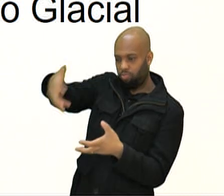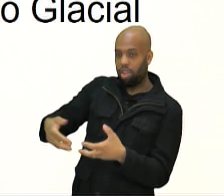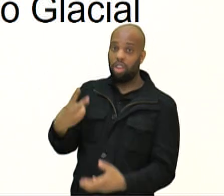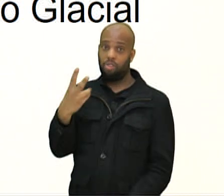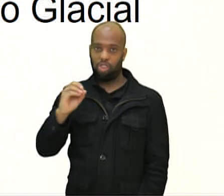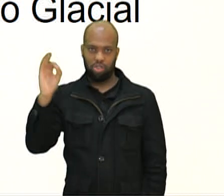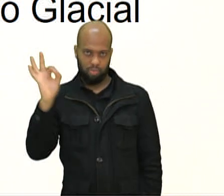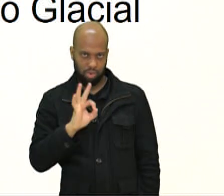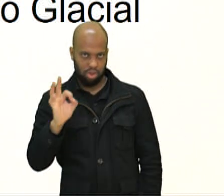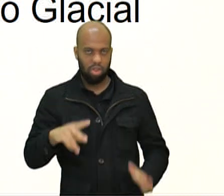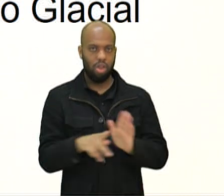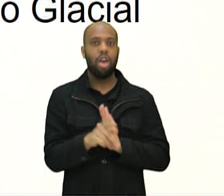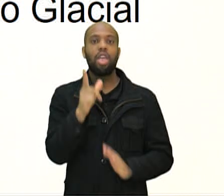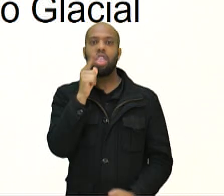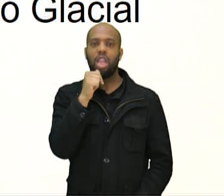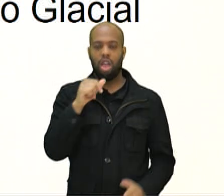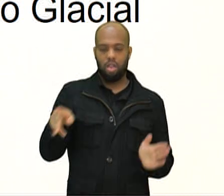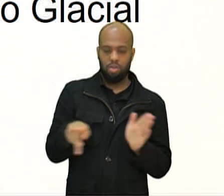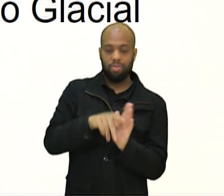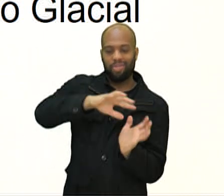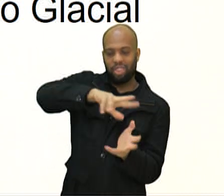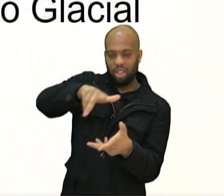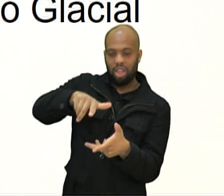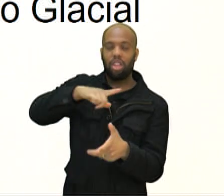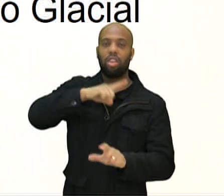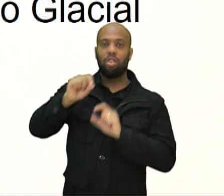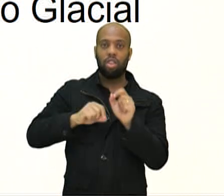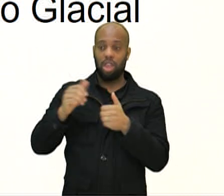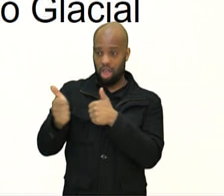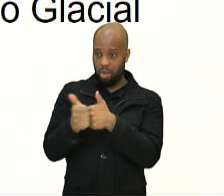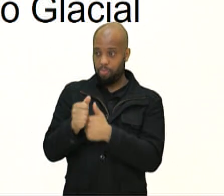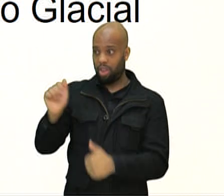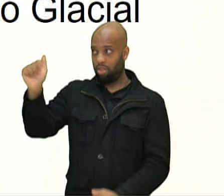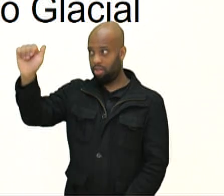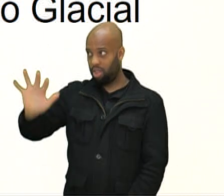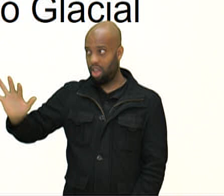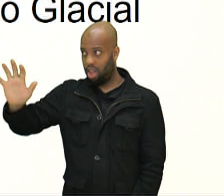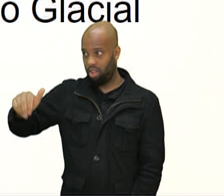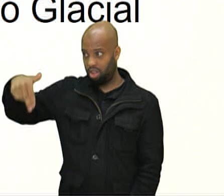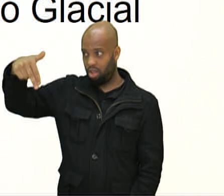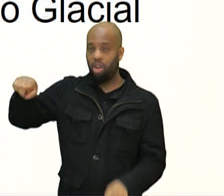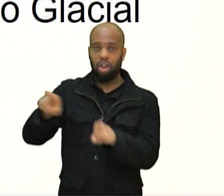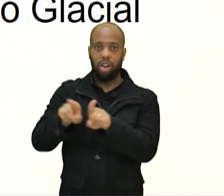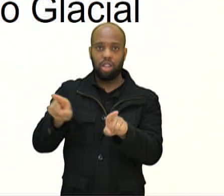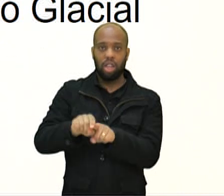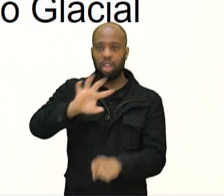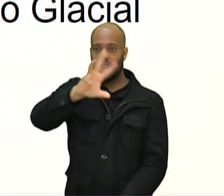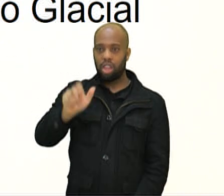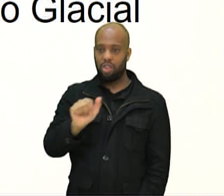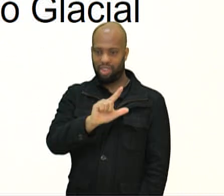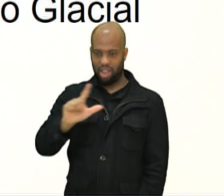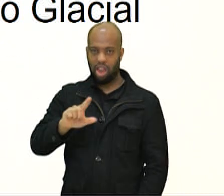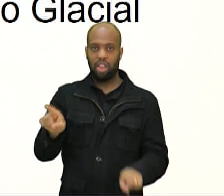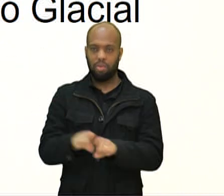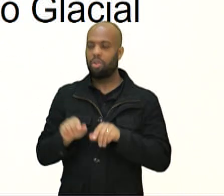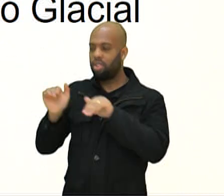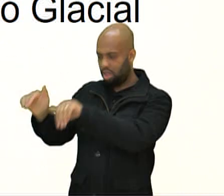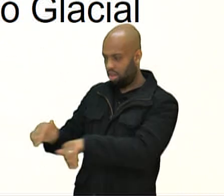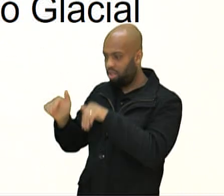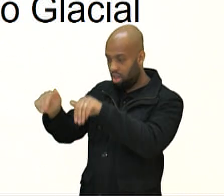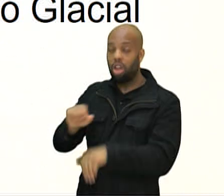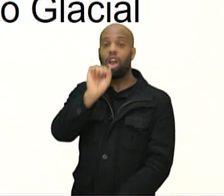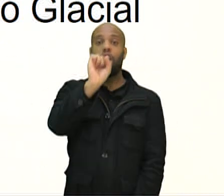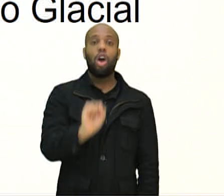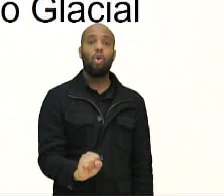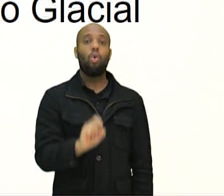da superfície terrestre, limitado pela Ásia ao norte, pela África a leste e pela Austrália, e ao sul